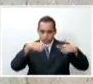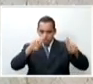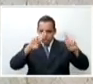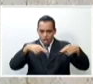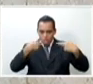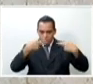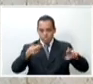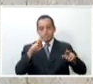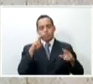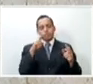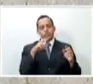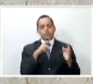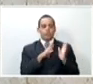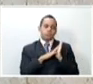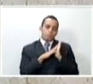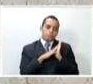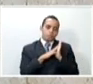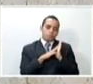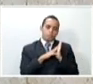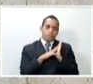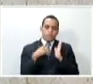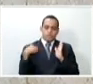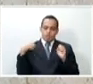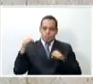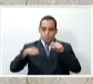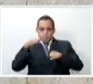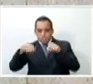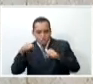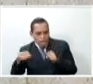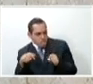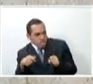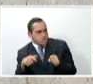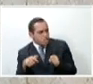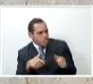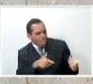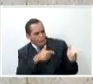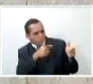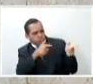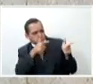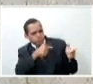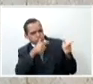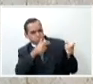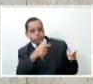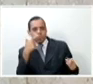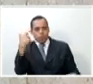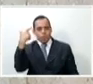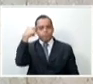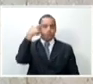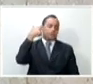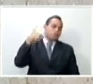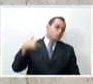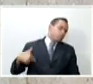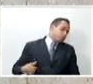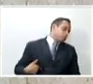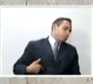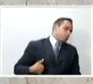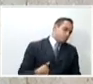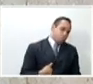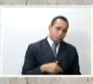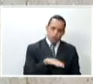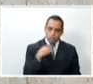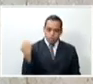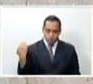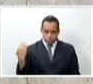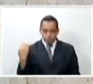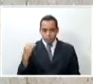3 homens passaram de bicicleta e dispararam 3 vezes contra o sargento. Ele foi atingido na cabeça e no tórax. Juliano Dias de Moraes